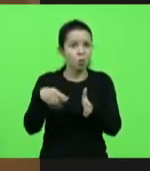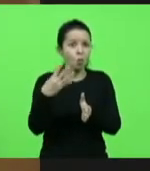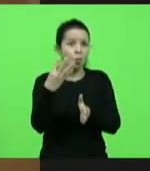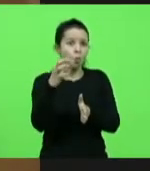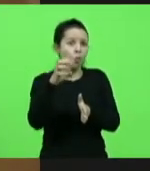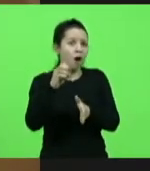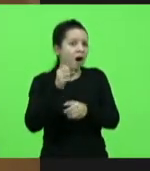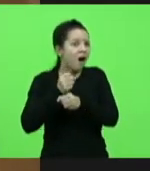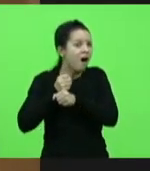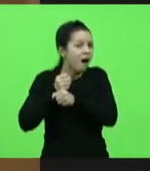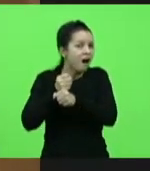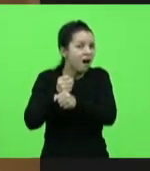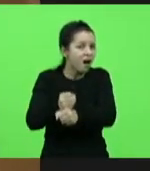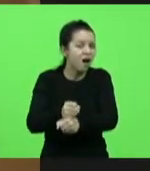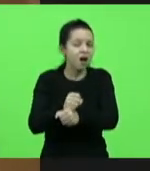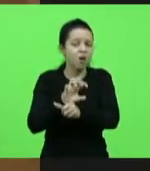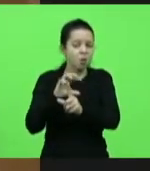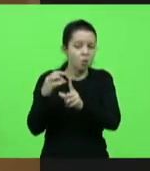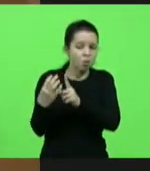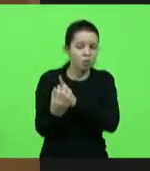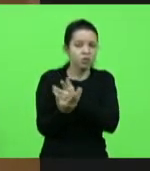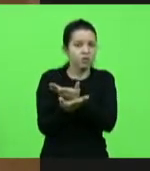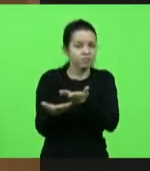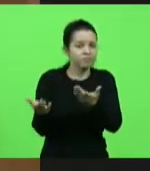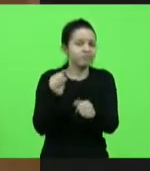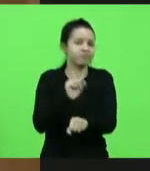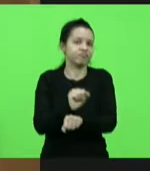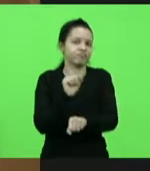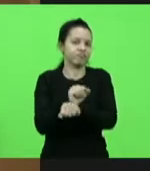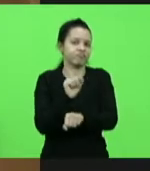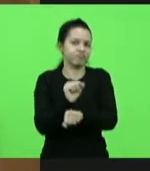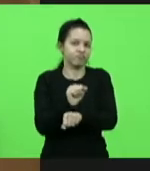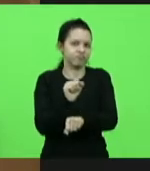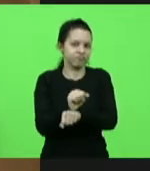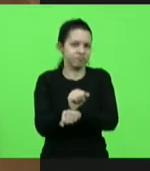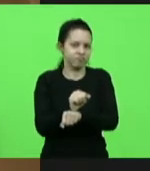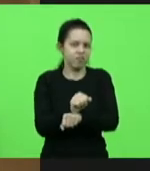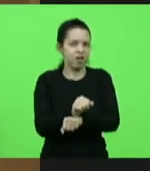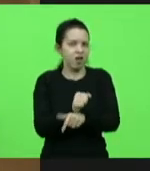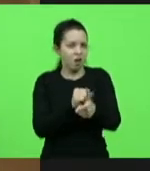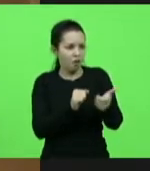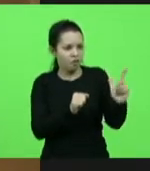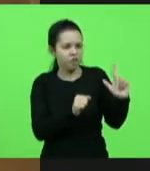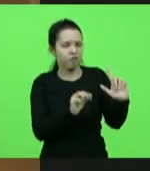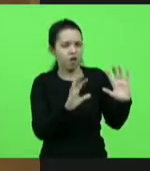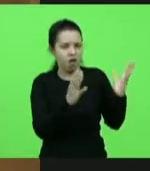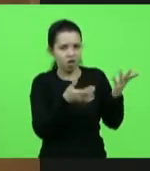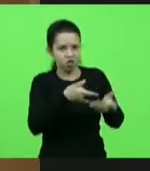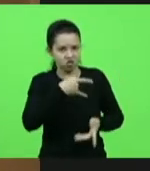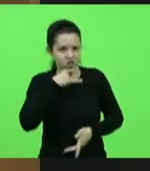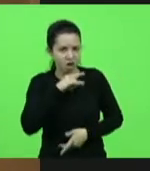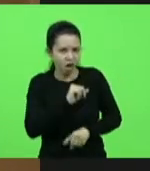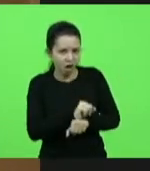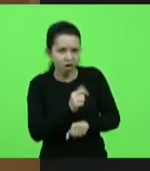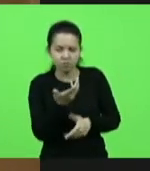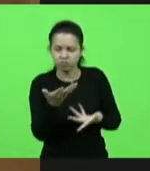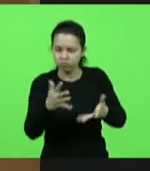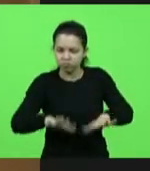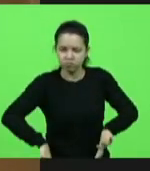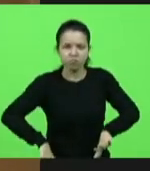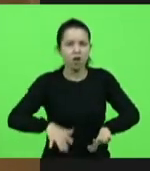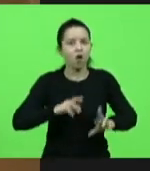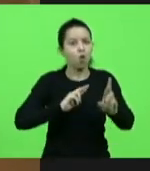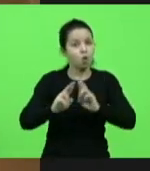anos a comunidade espera. A comunidade não espera a Rua da Cachaça, não. A comunidade espera a 414, que é a rodovia que